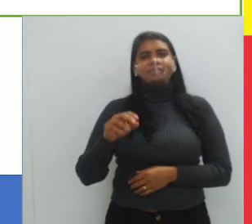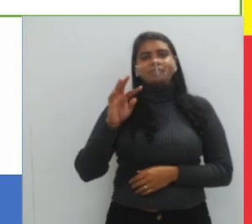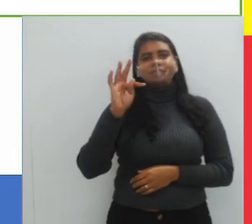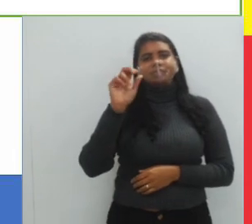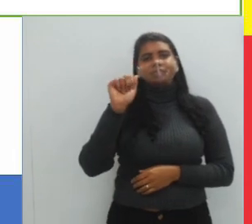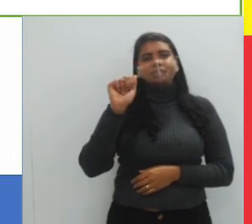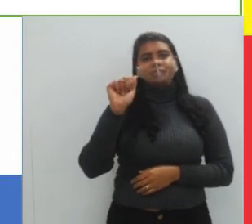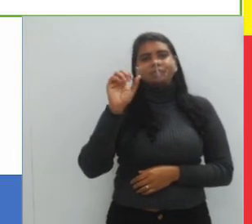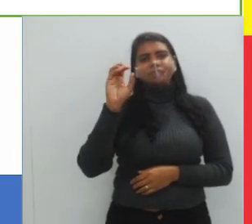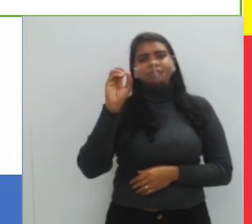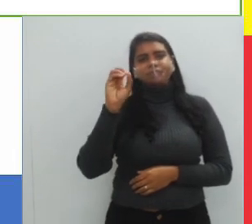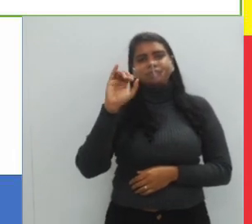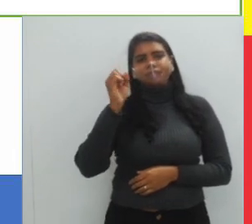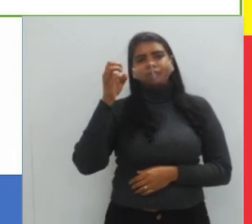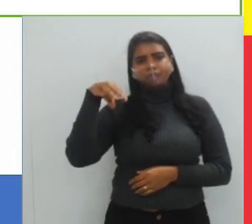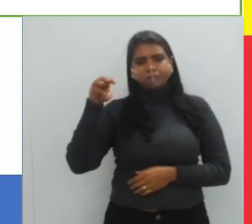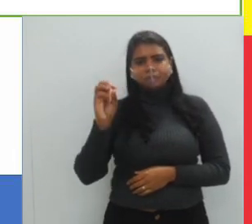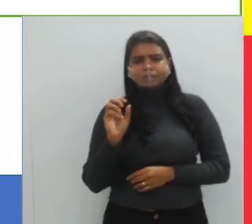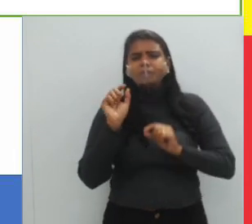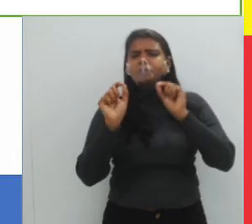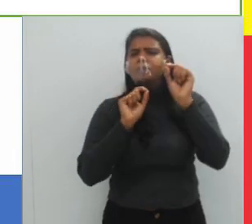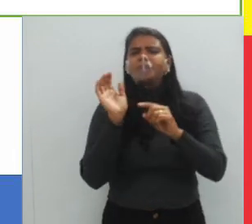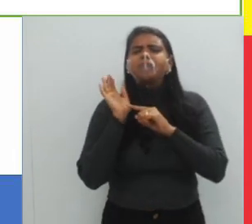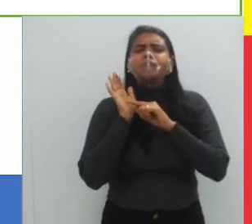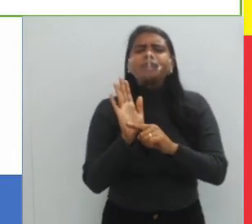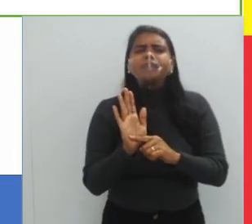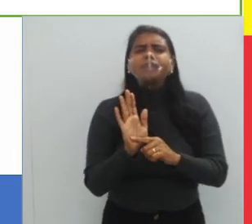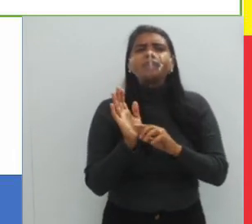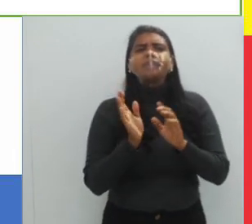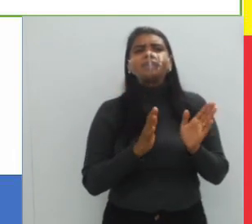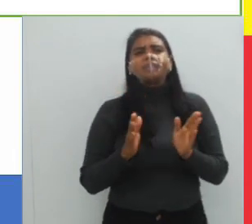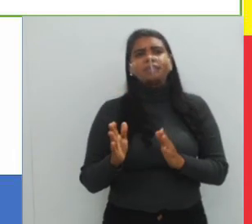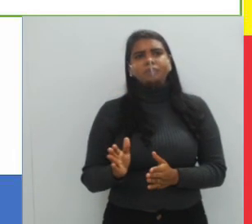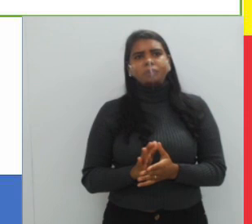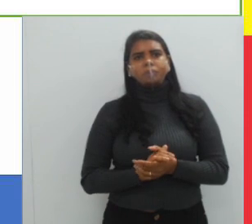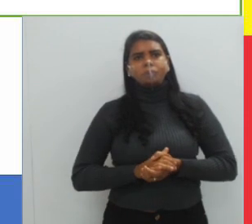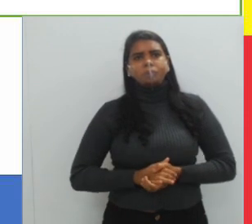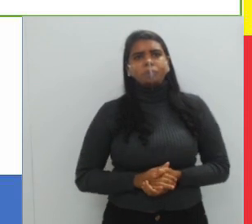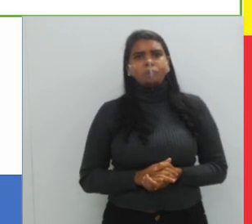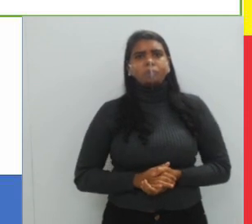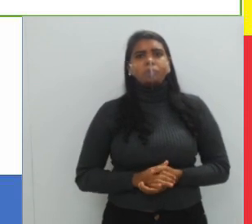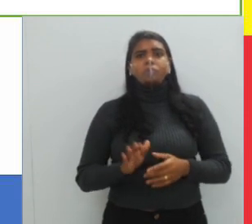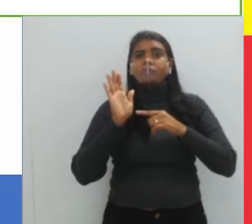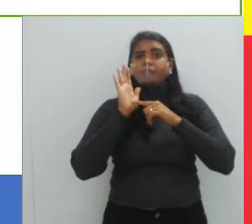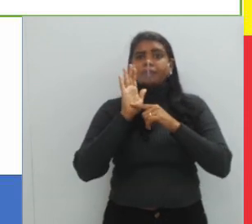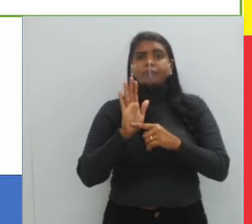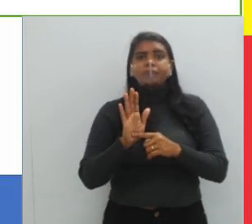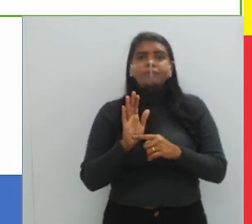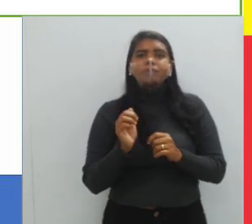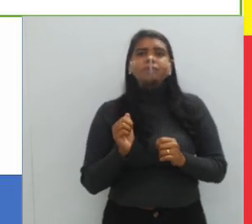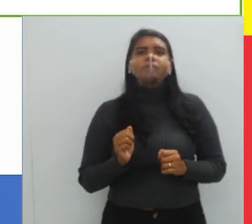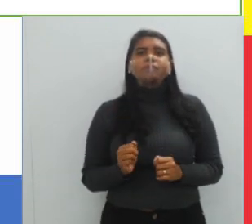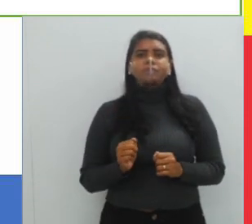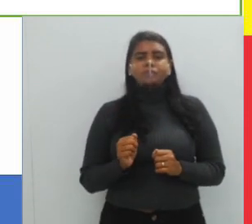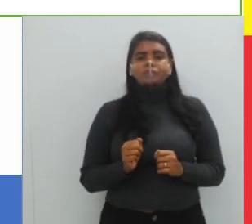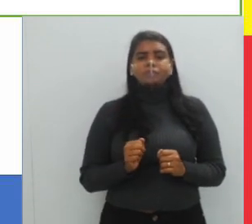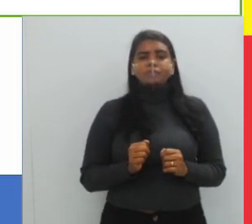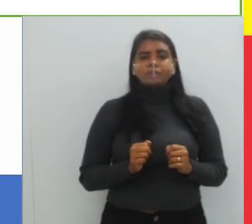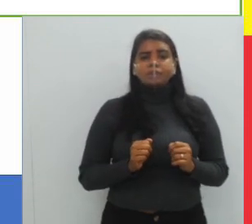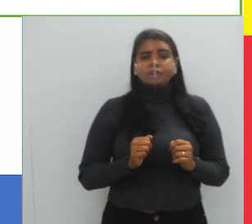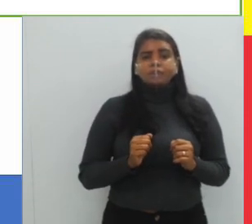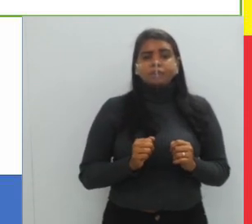taoísmo. Vamos ver o que é que esse símbolo encerra, o que é que ele quer mostrar, certo? Vamos ver. O Yin e Yang representa